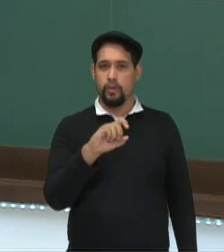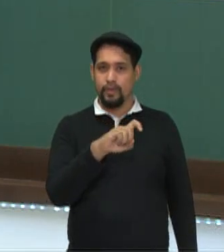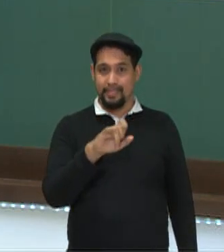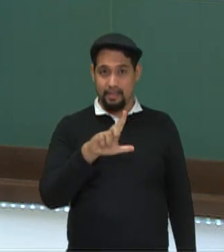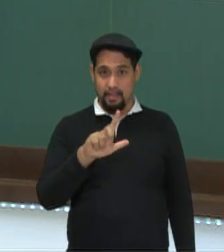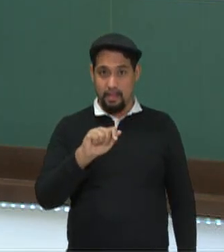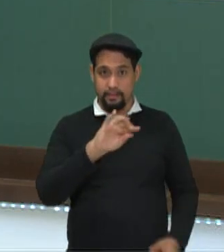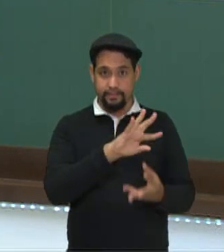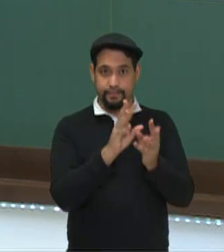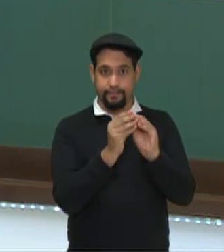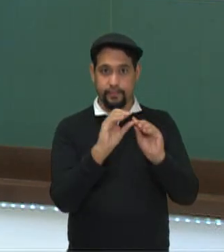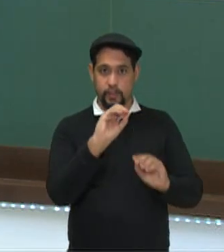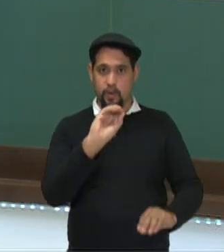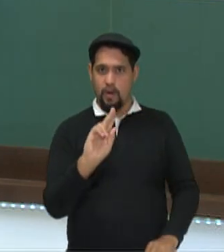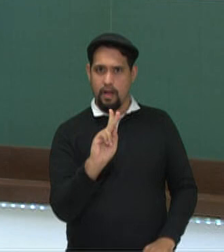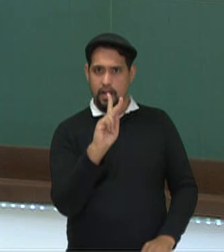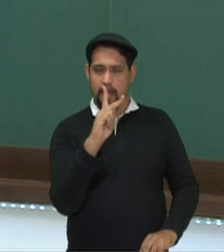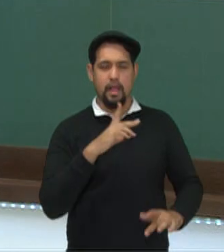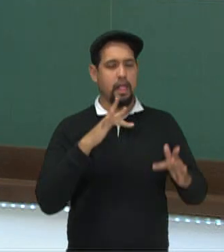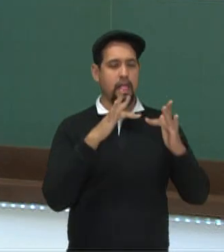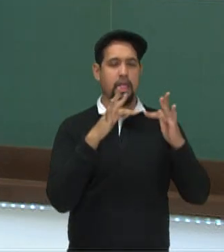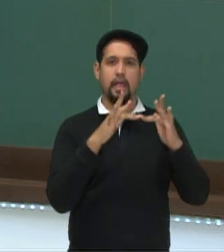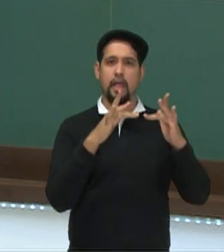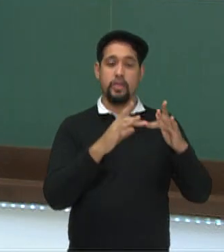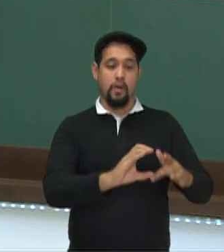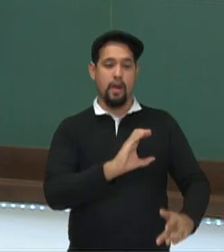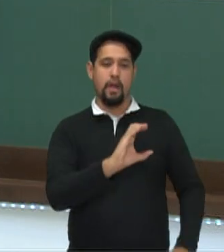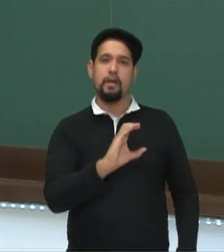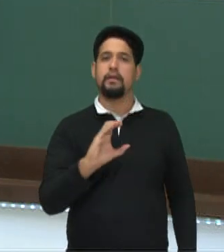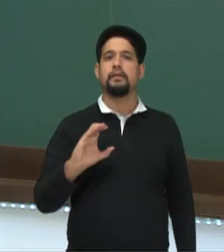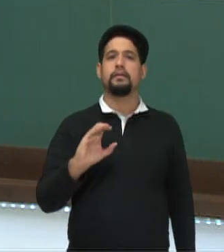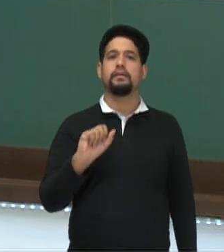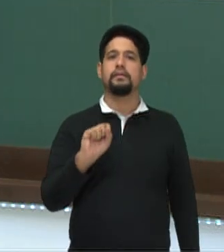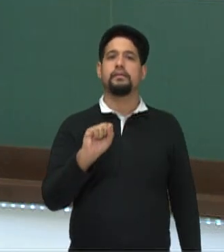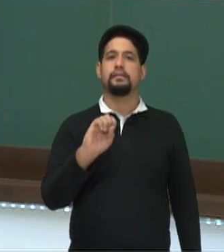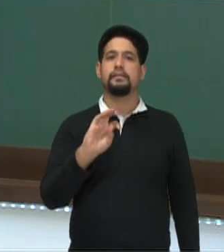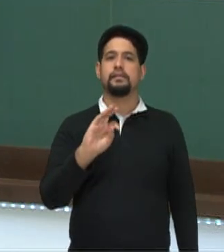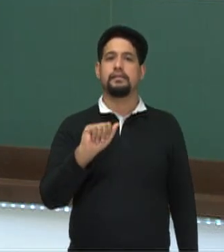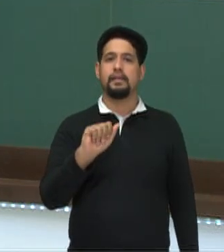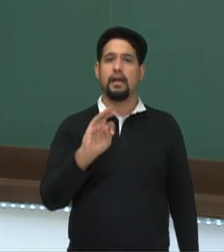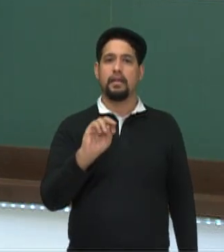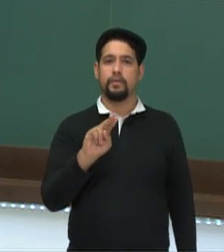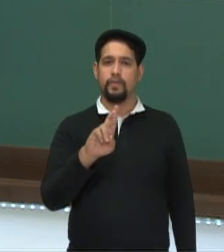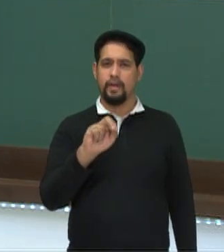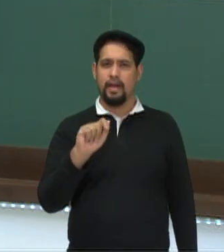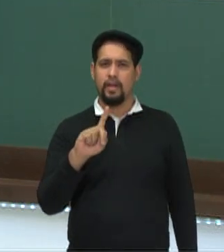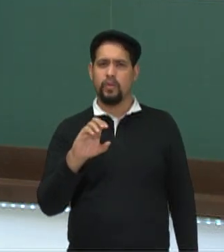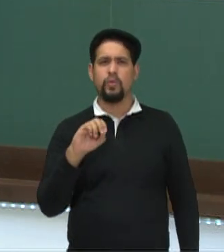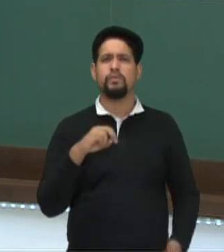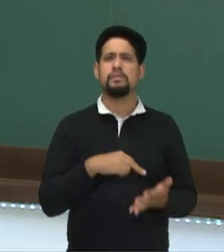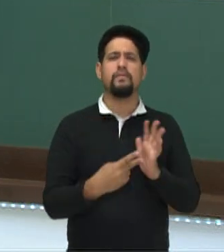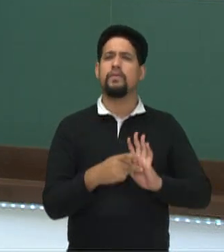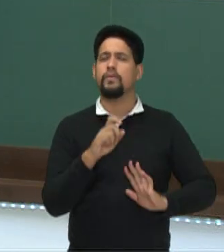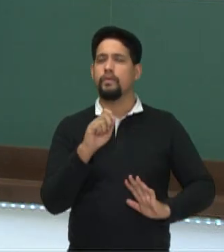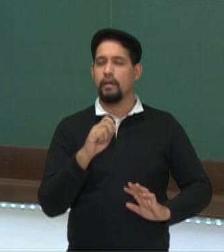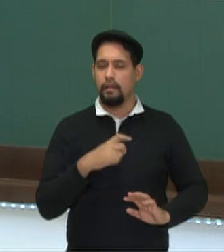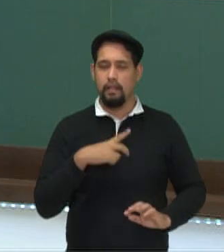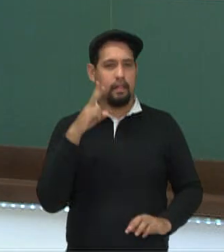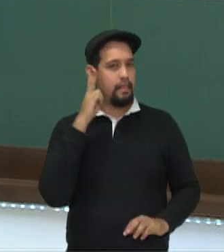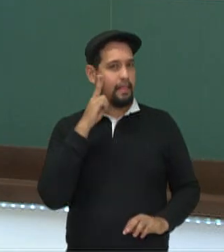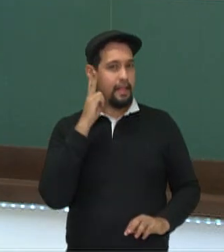um carbono saturado. Professor, eu lembro mais ou menos o que é um carbono